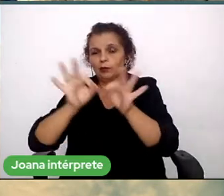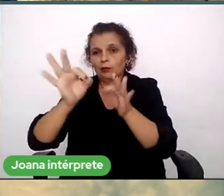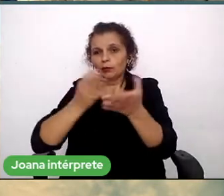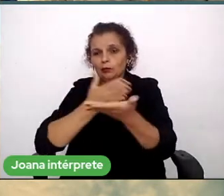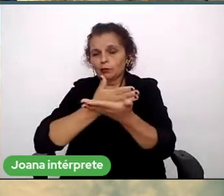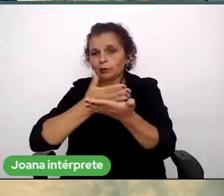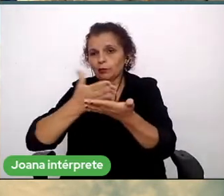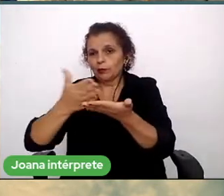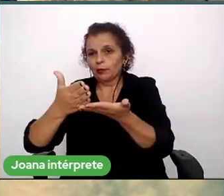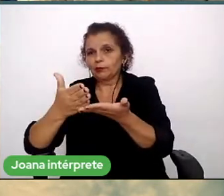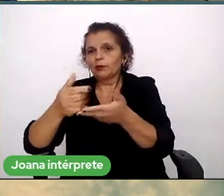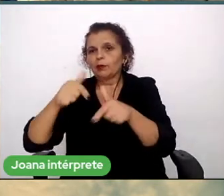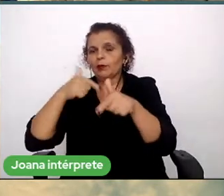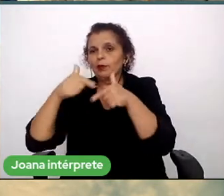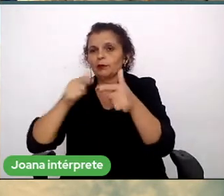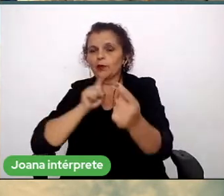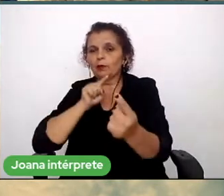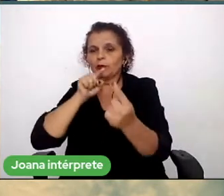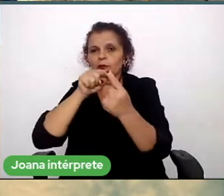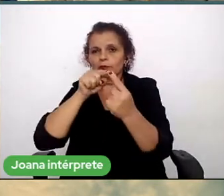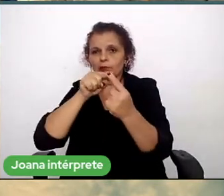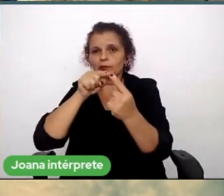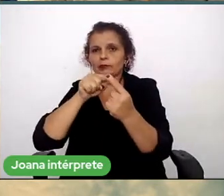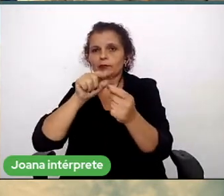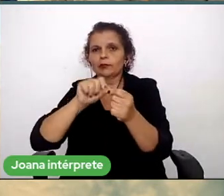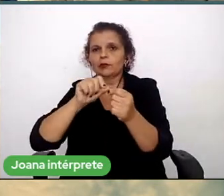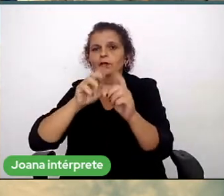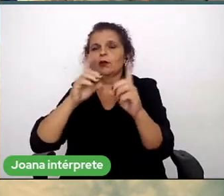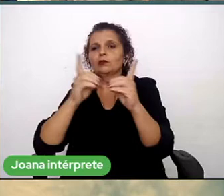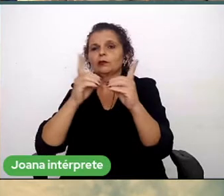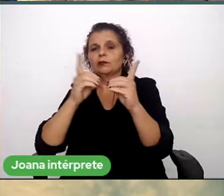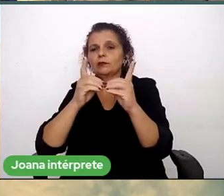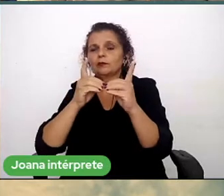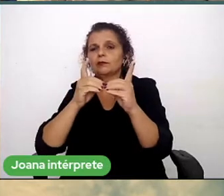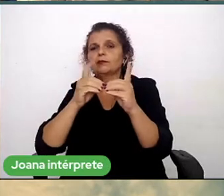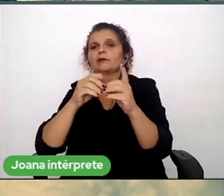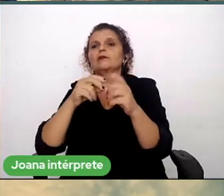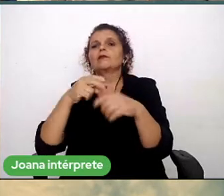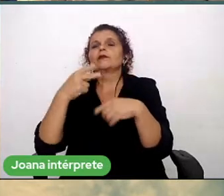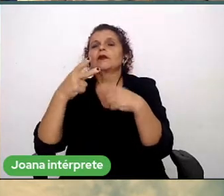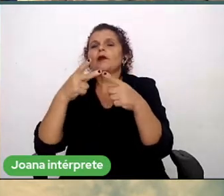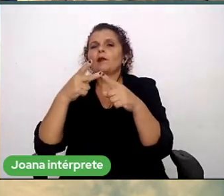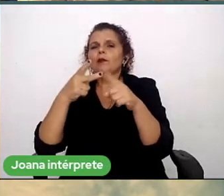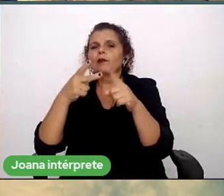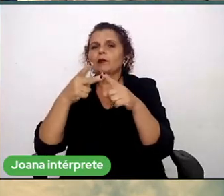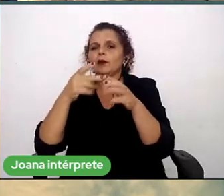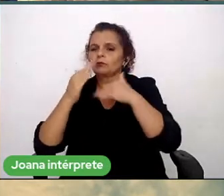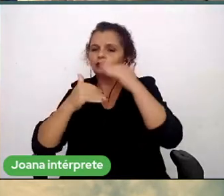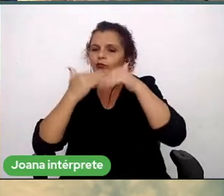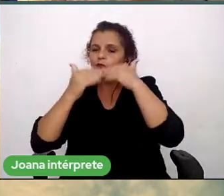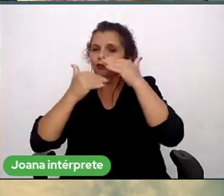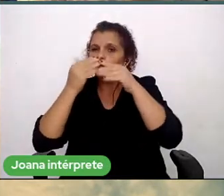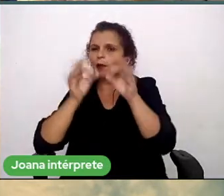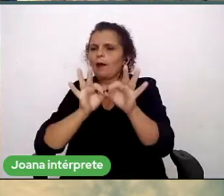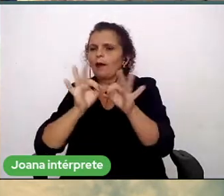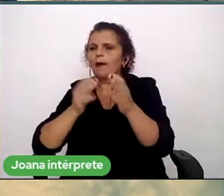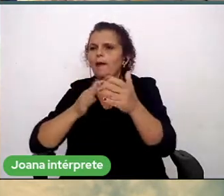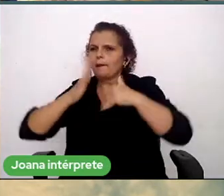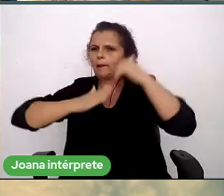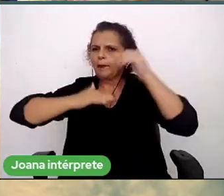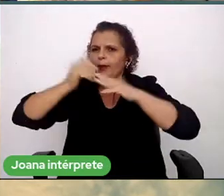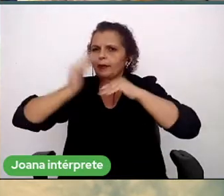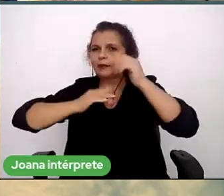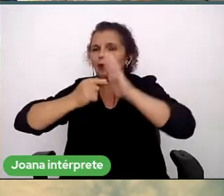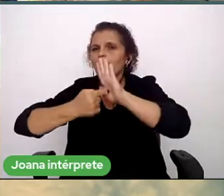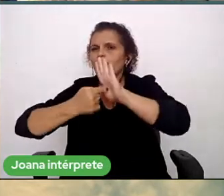engajamento desse trabalho desse objetivo que a gente tem que falar suficiente o momento de desenvolvimento que a gente tem práticas também que